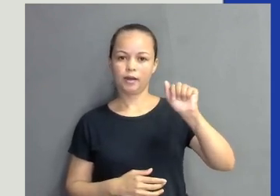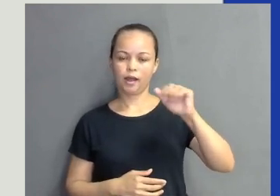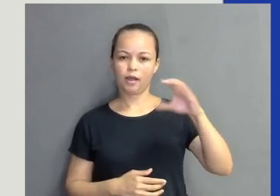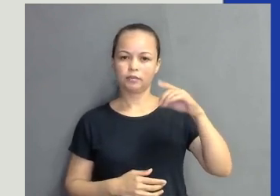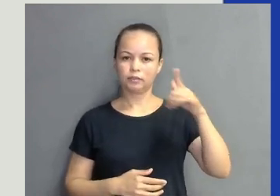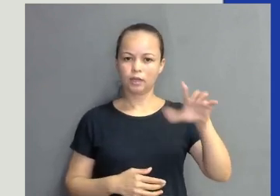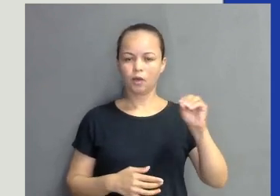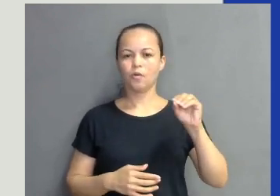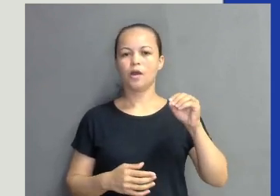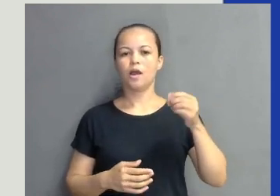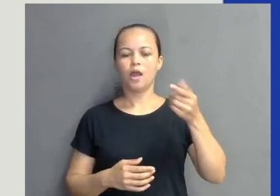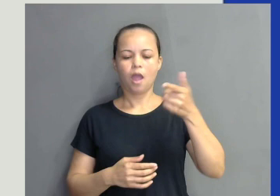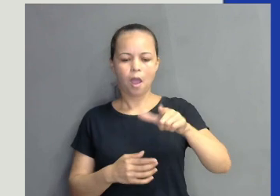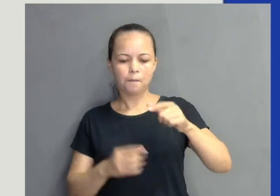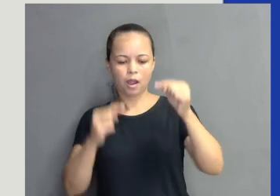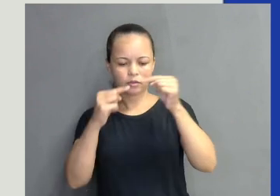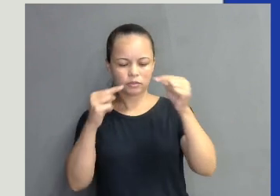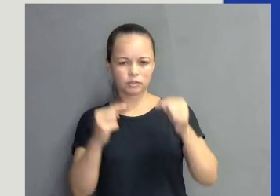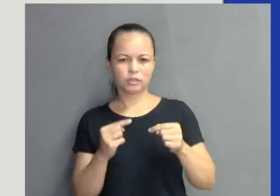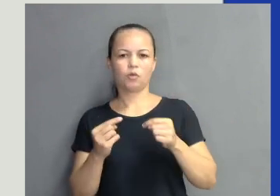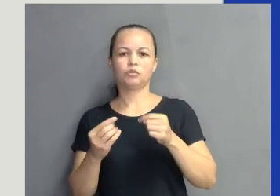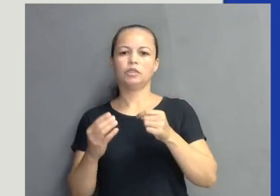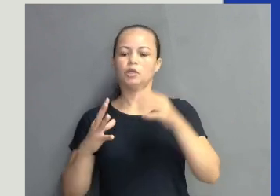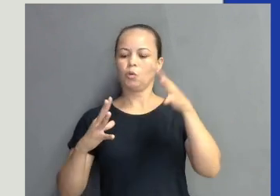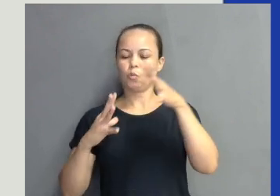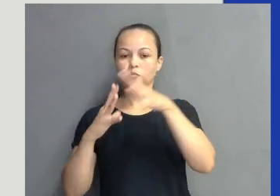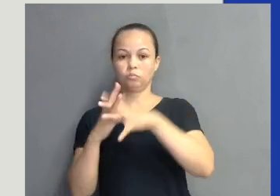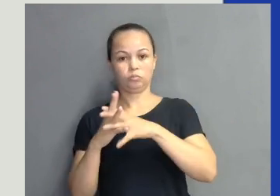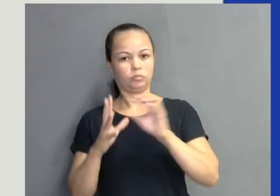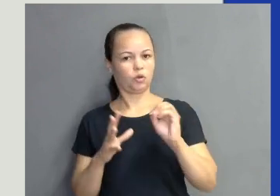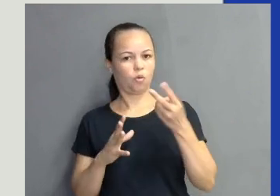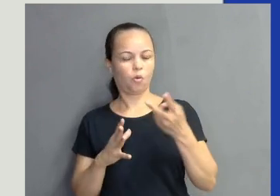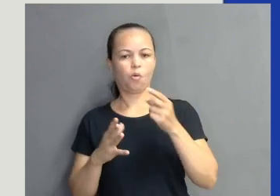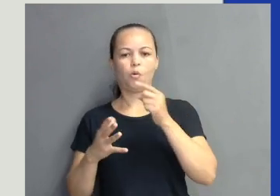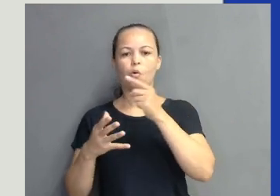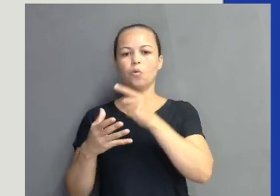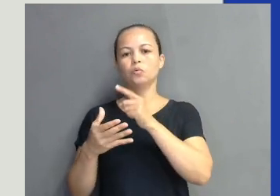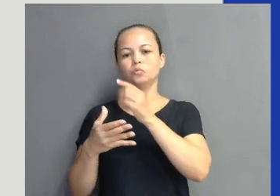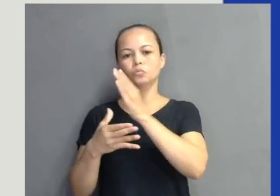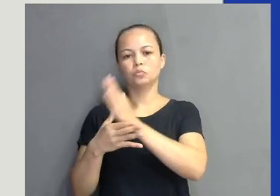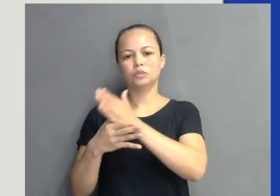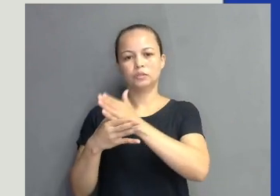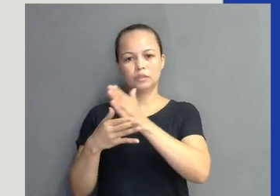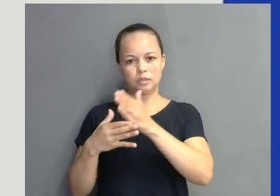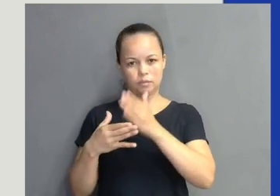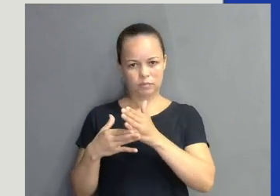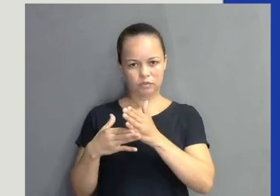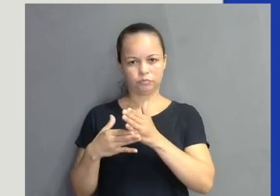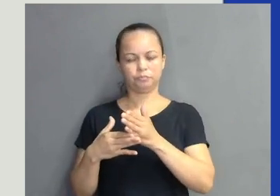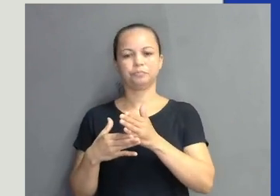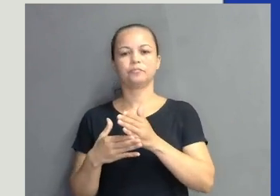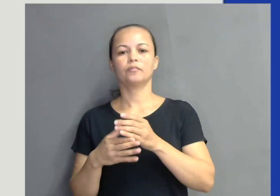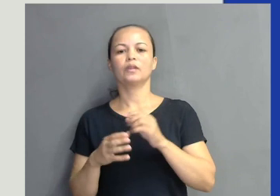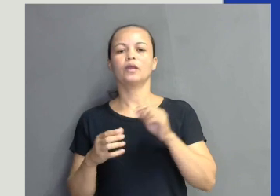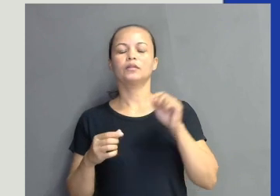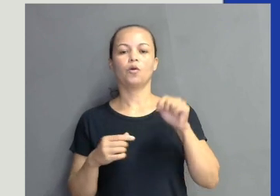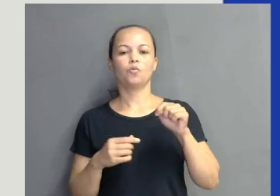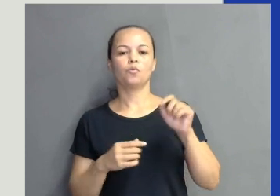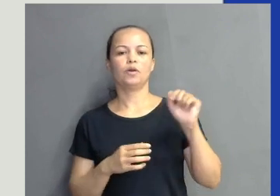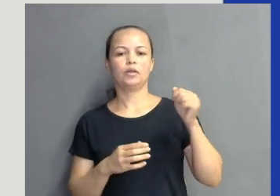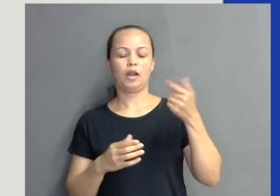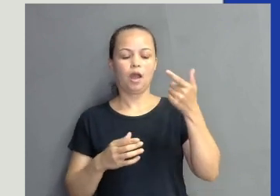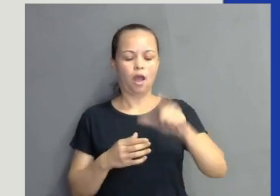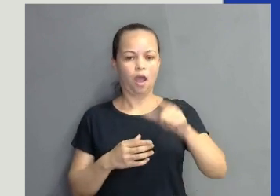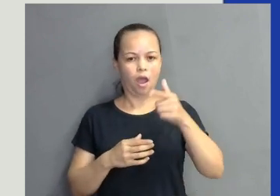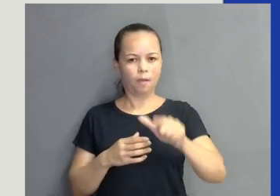de consoantes ou sílabas, tá? Só repetindo para você aí fazer essa anotação, a assonância é a figura de linguagem